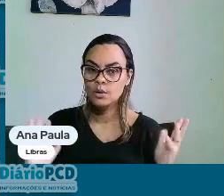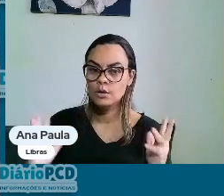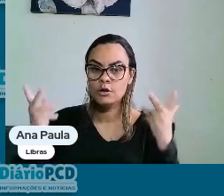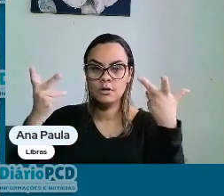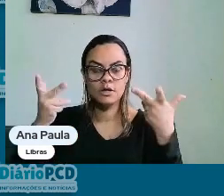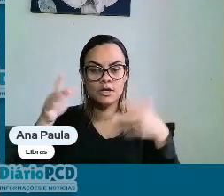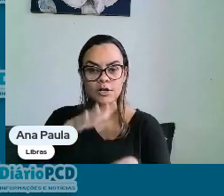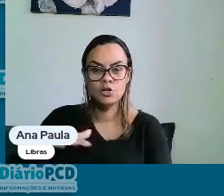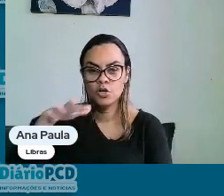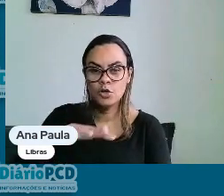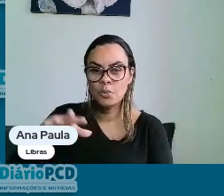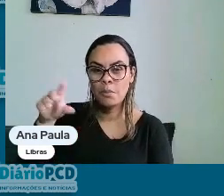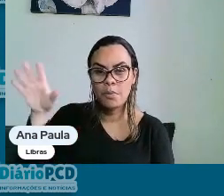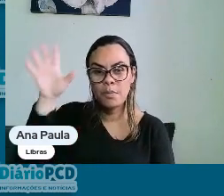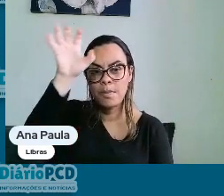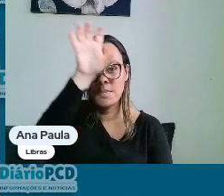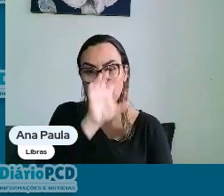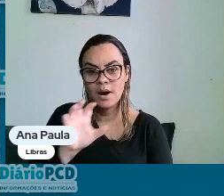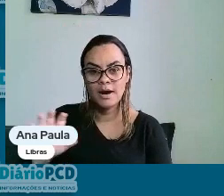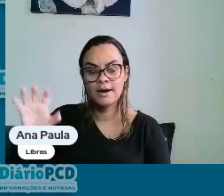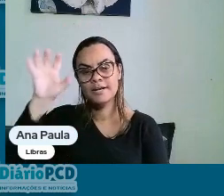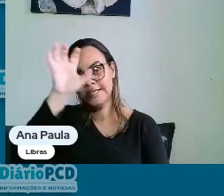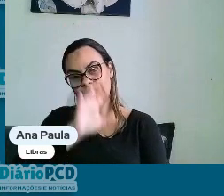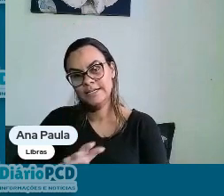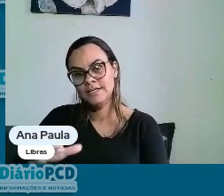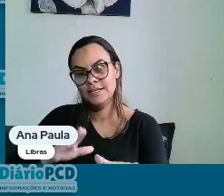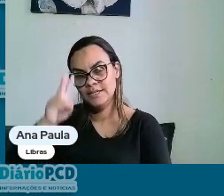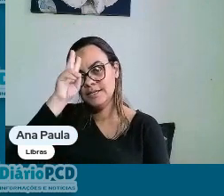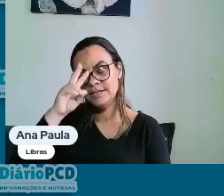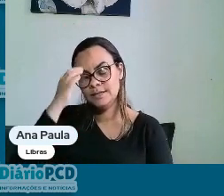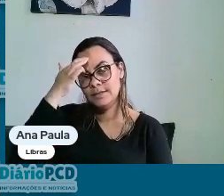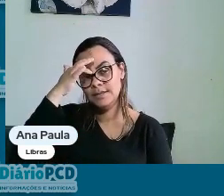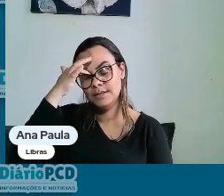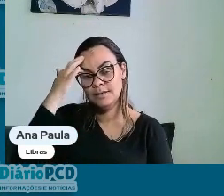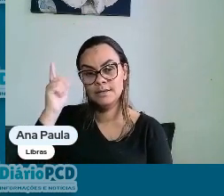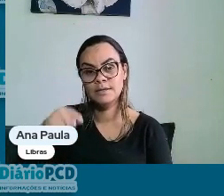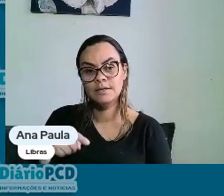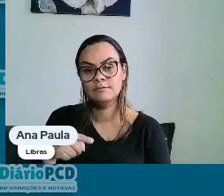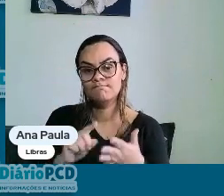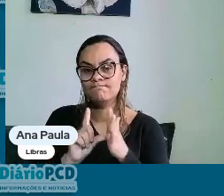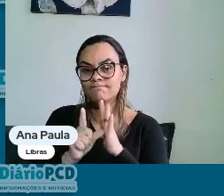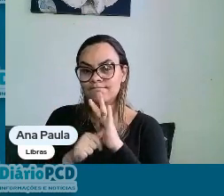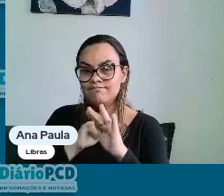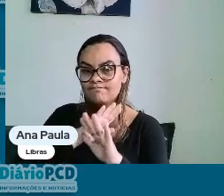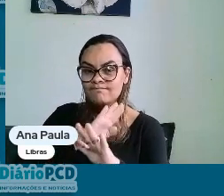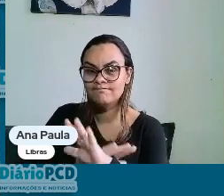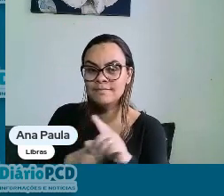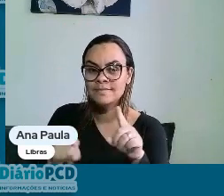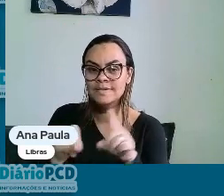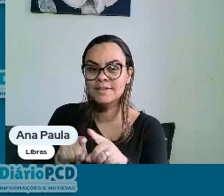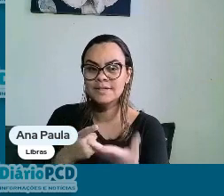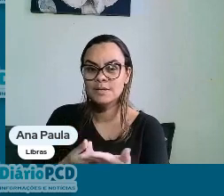espaços geográficos, todos os períodos históricos que existe, que é a corrupção, que também para